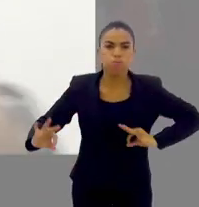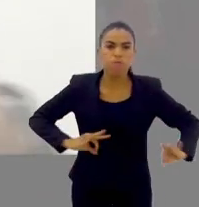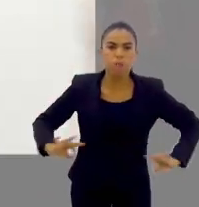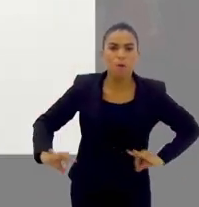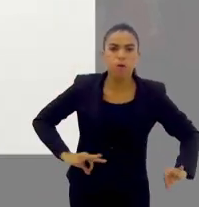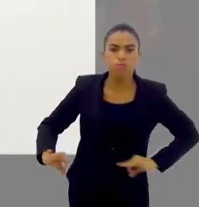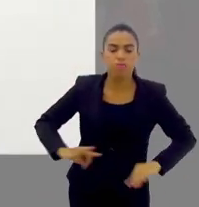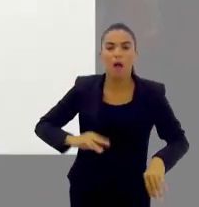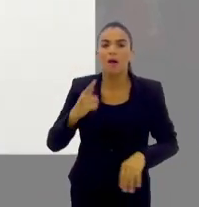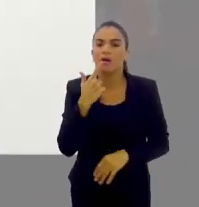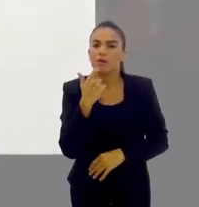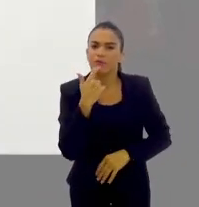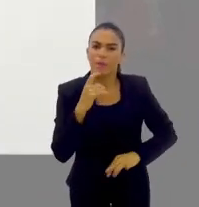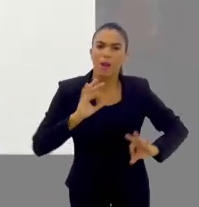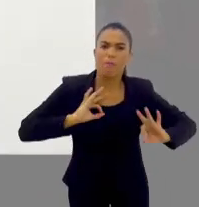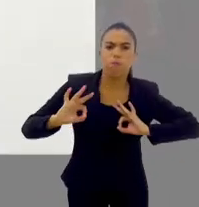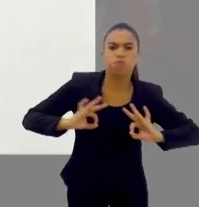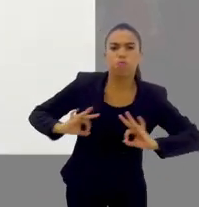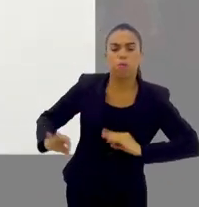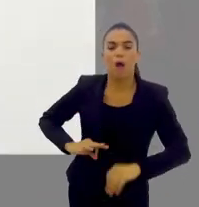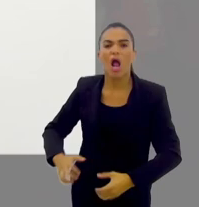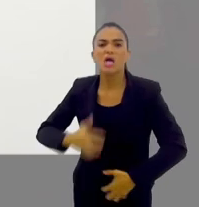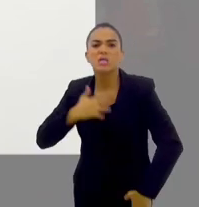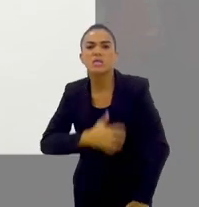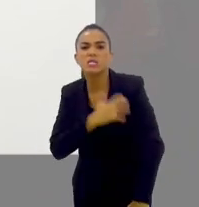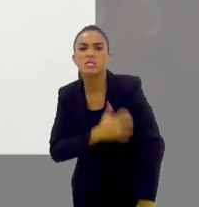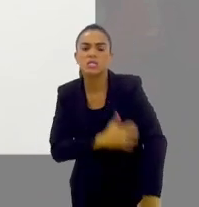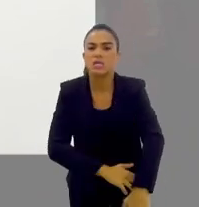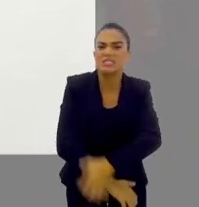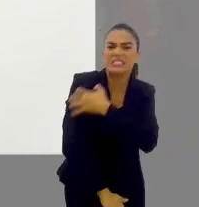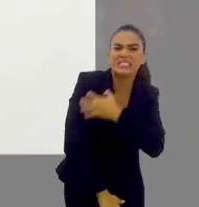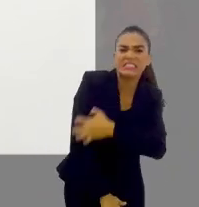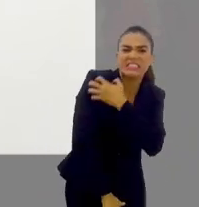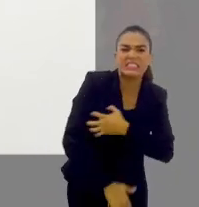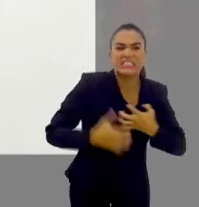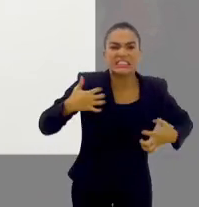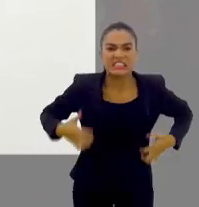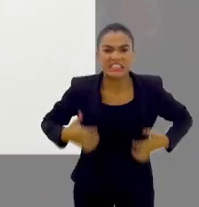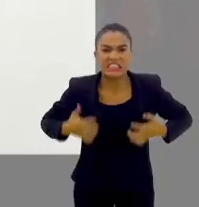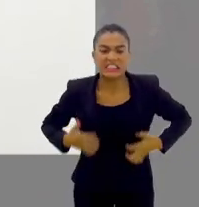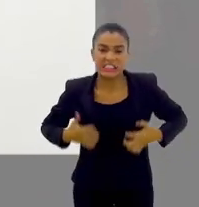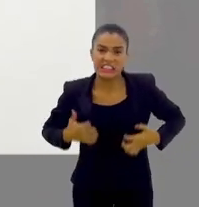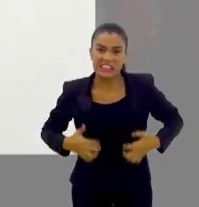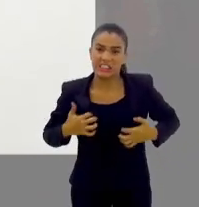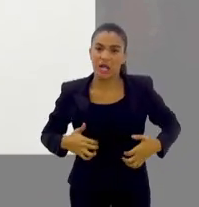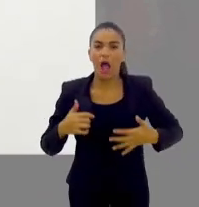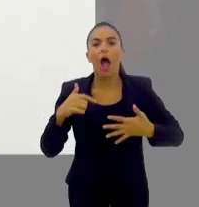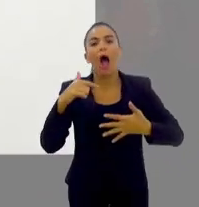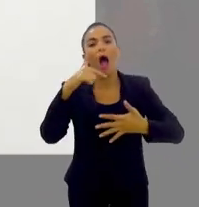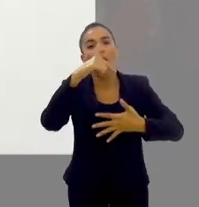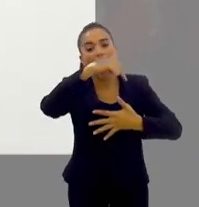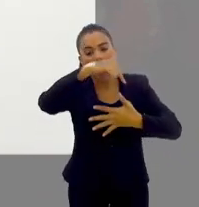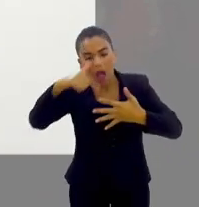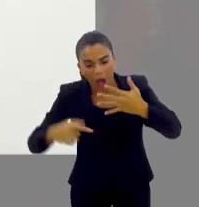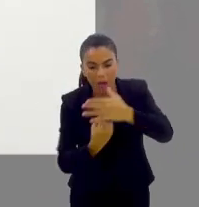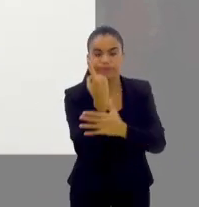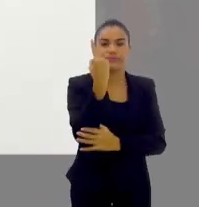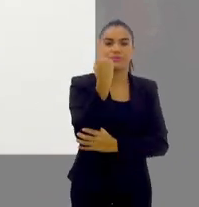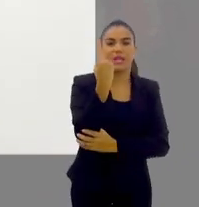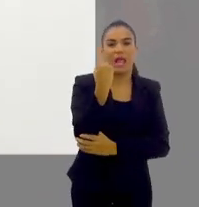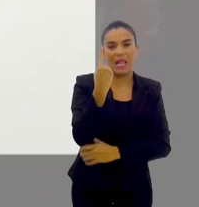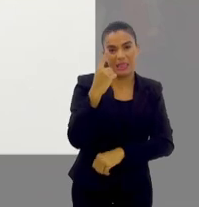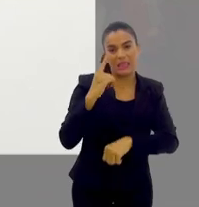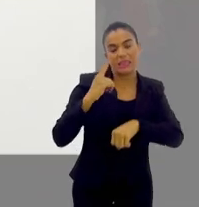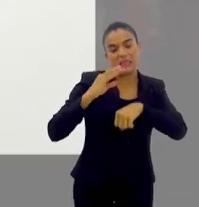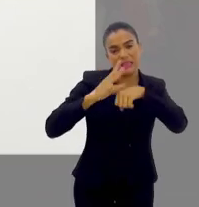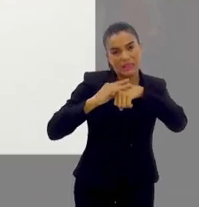aquela vermelhidão, placa avermelhada no corpo, pode ter coceira associada, a gente pode estar se deparando com um quadro de dengue,